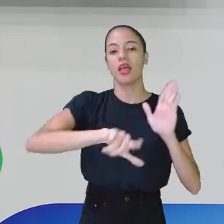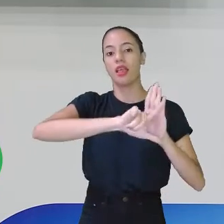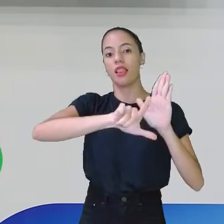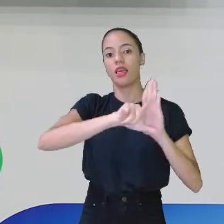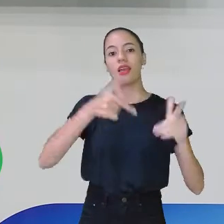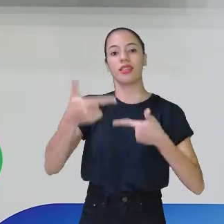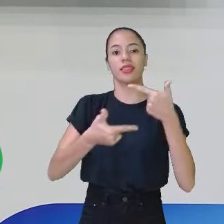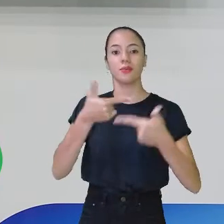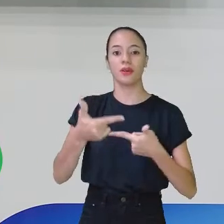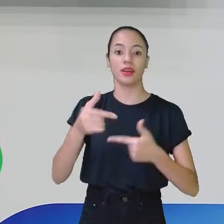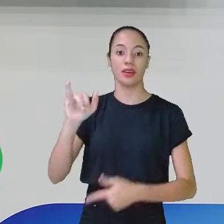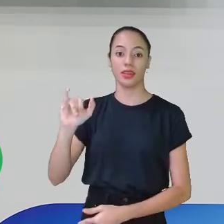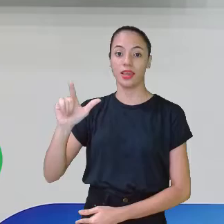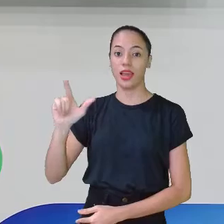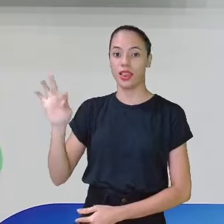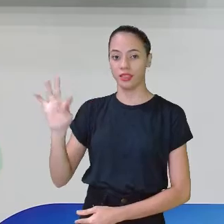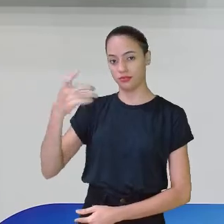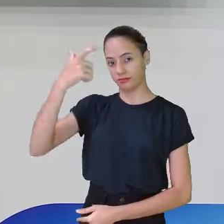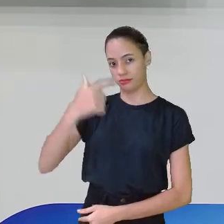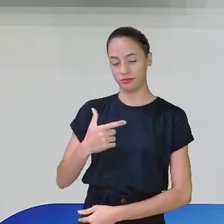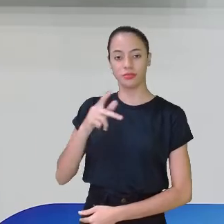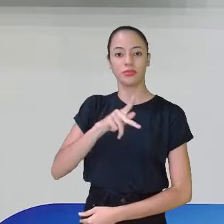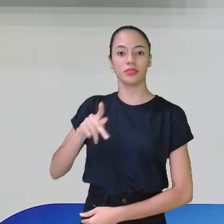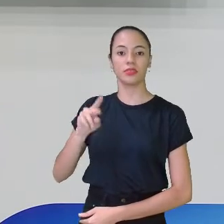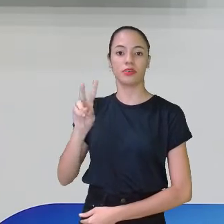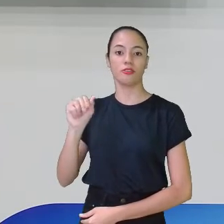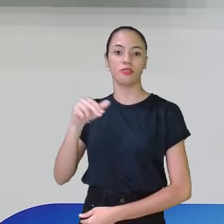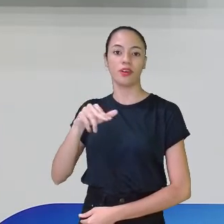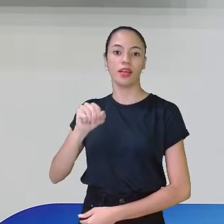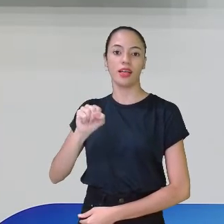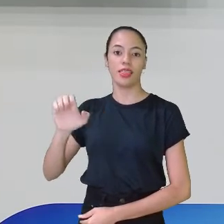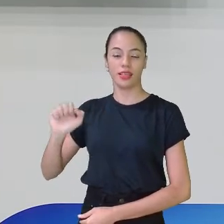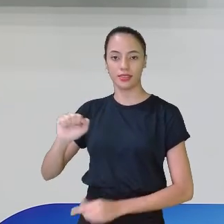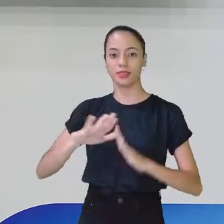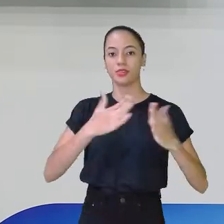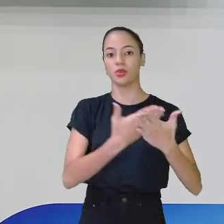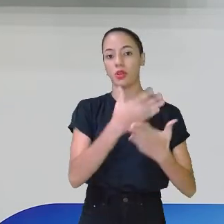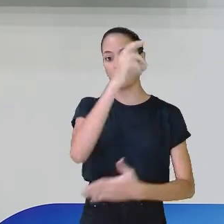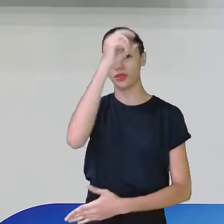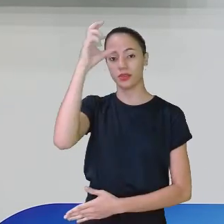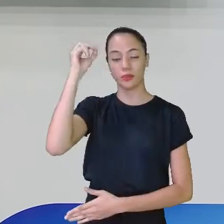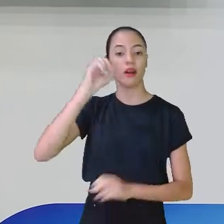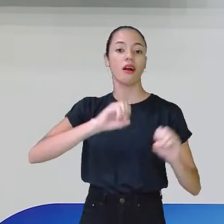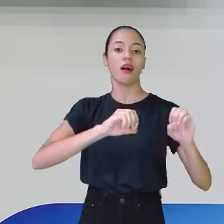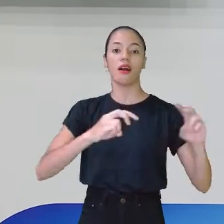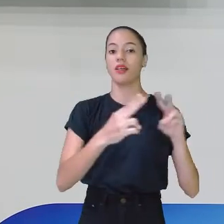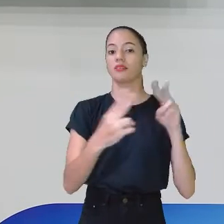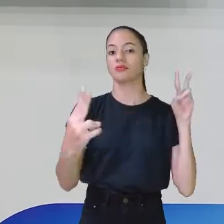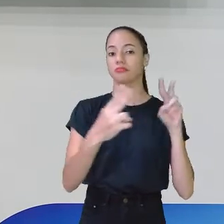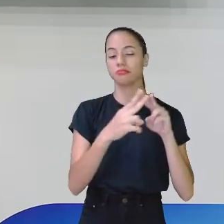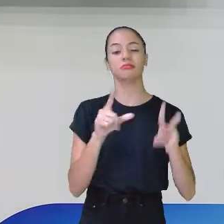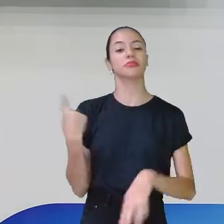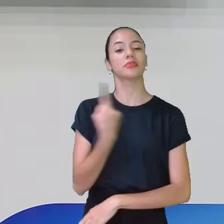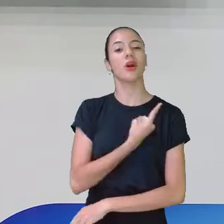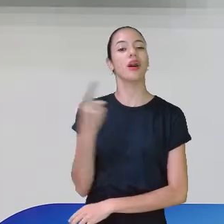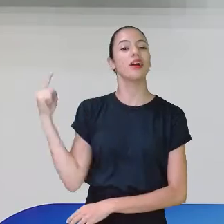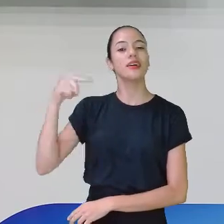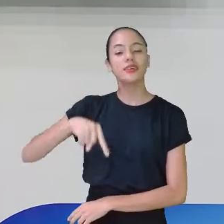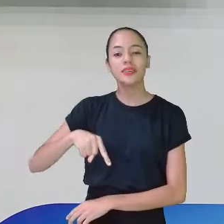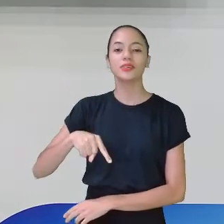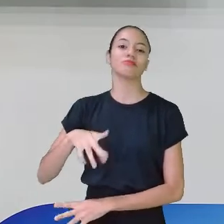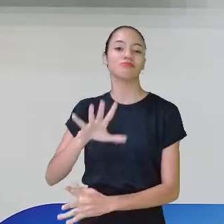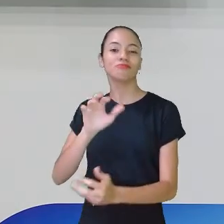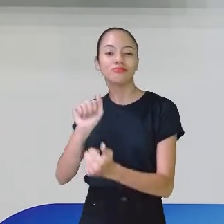Trabalhistas, ILT. Eu sou a professora Vanessa, da Escola Municipal para Aulas Digitais, e estaremos aqui,